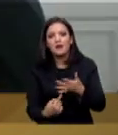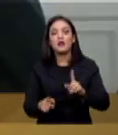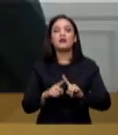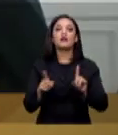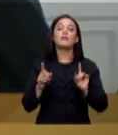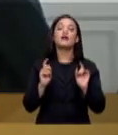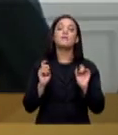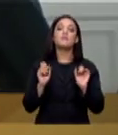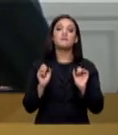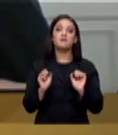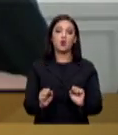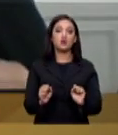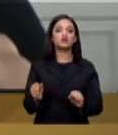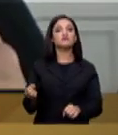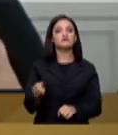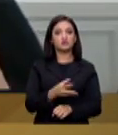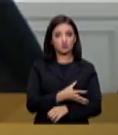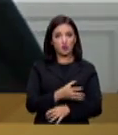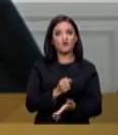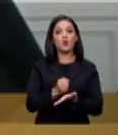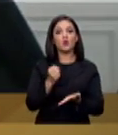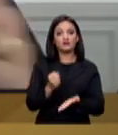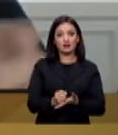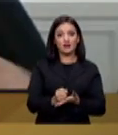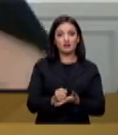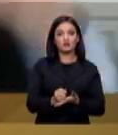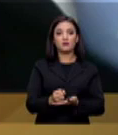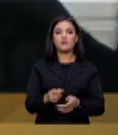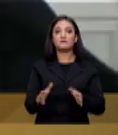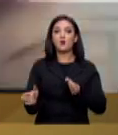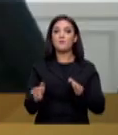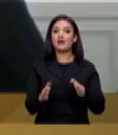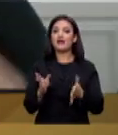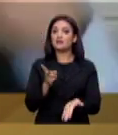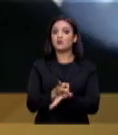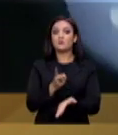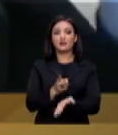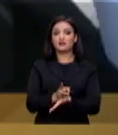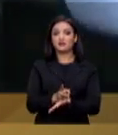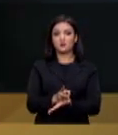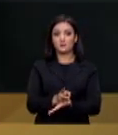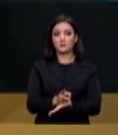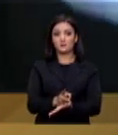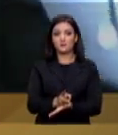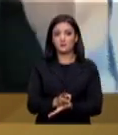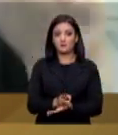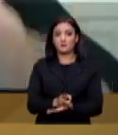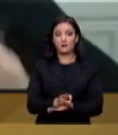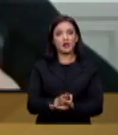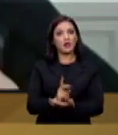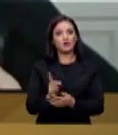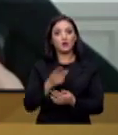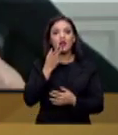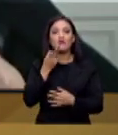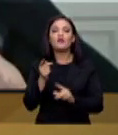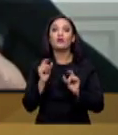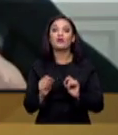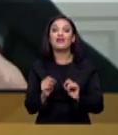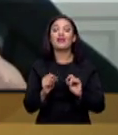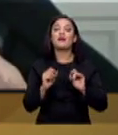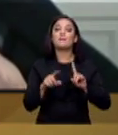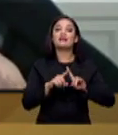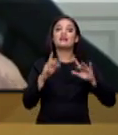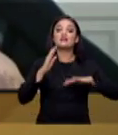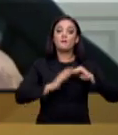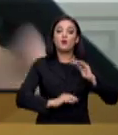prazo, ela não diz, estão válidas, seriam válidas. Você fala, naqueles cargos, esses cargos